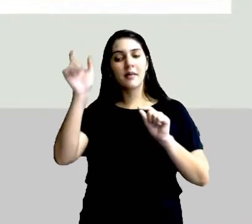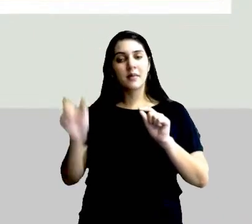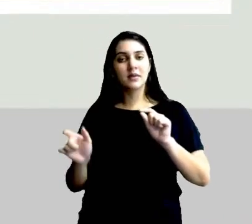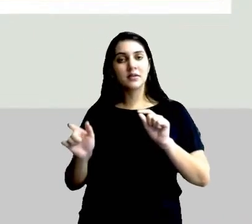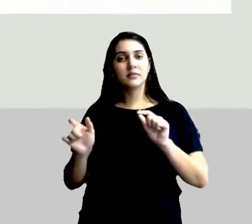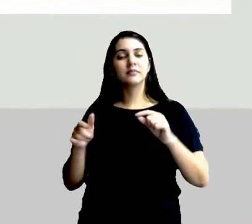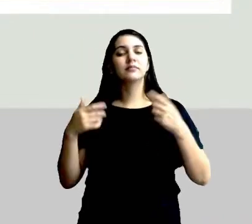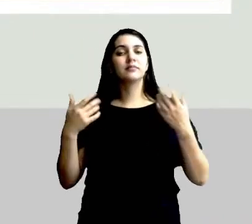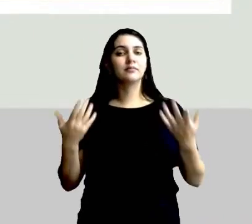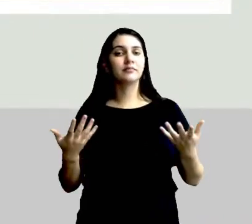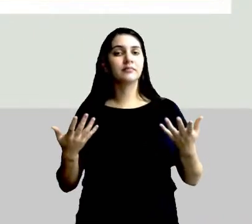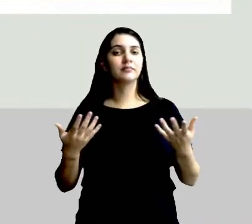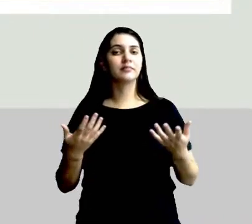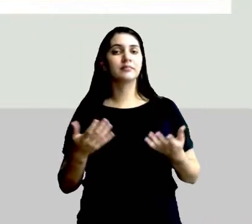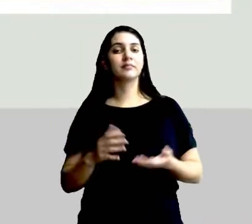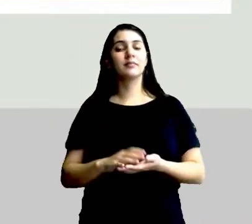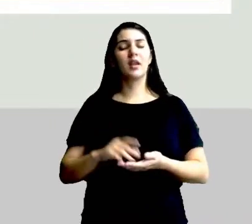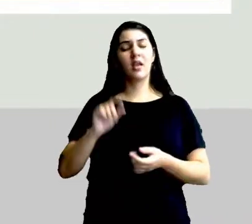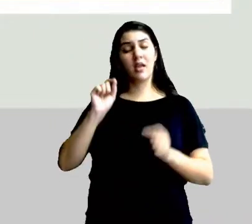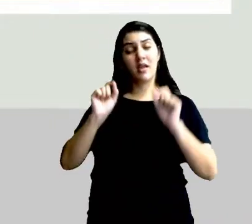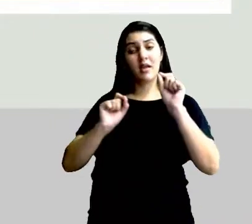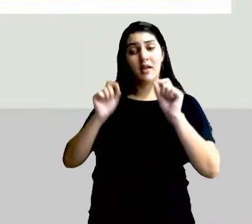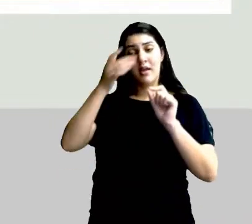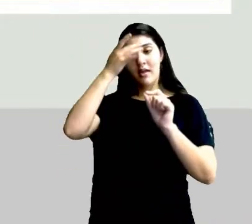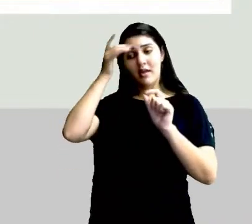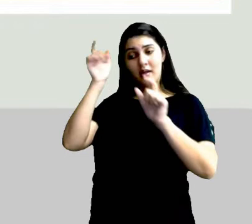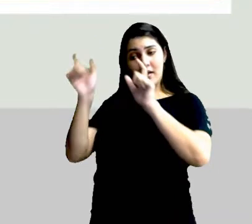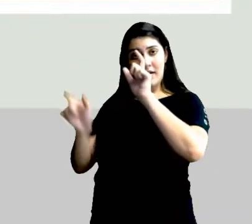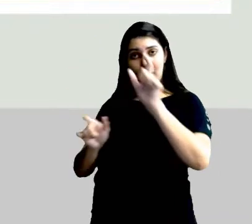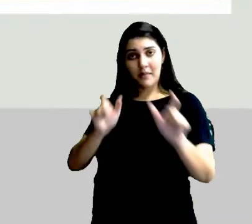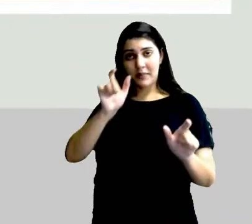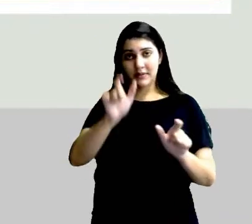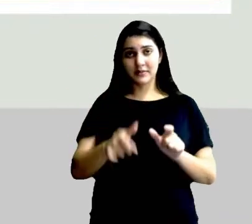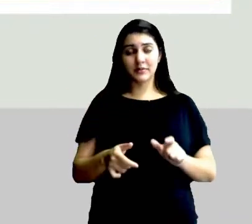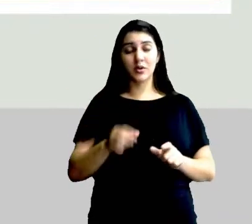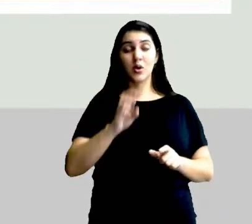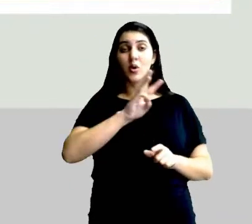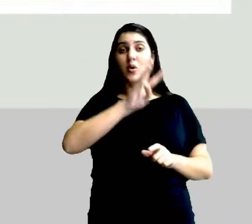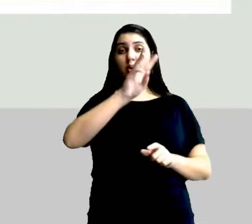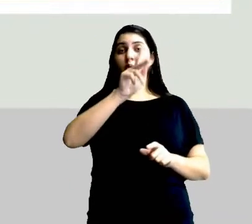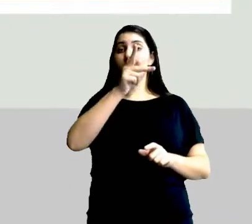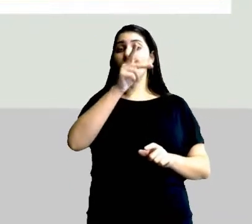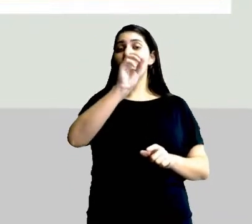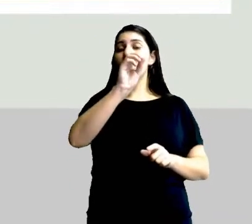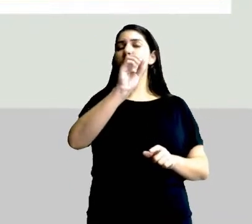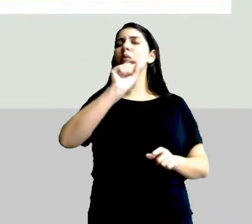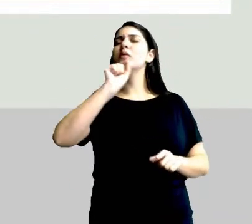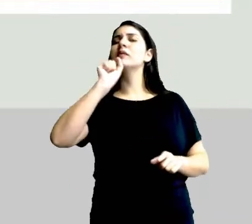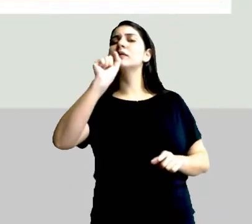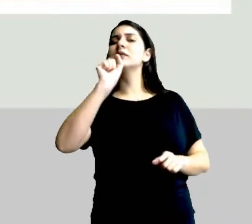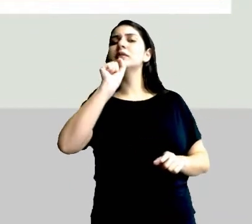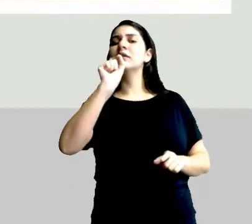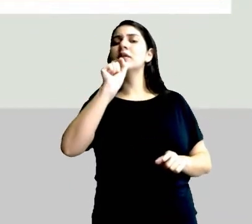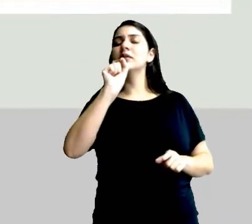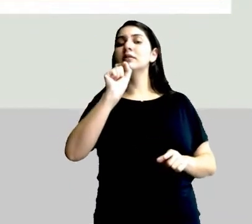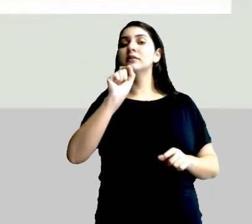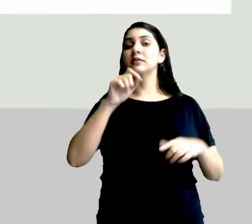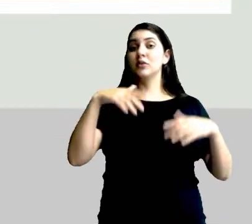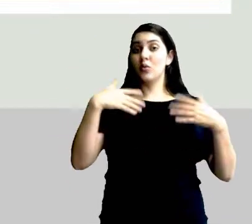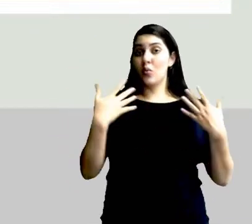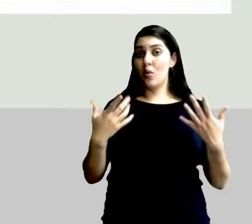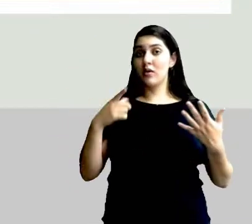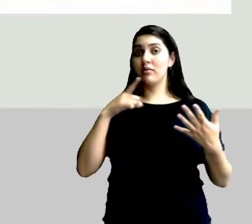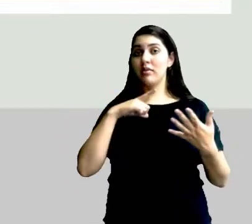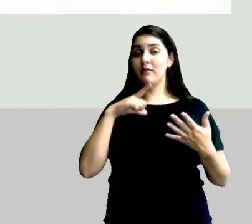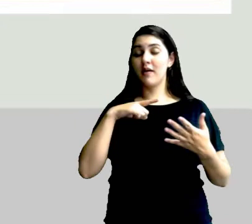saber que dentro do contexto familiar, quem são essas pessoas. E aí, ó, who, quem? Quando você